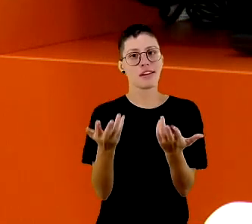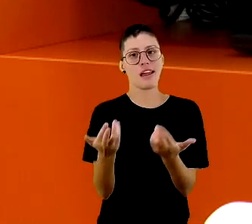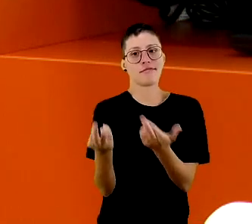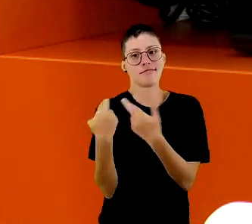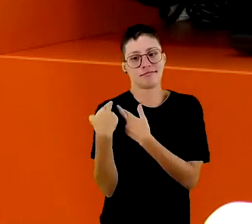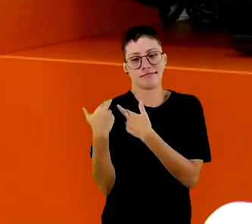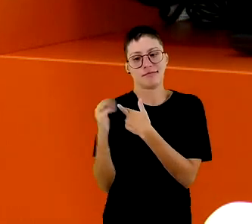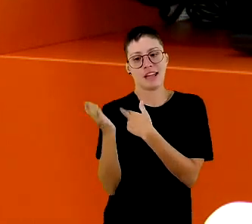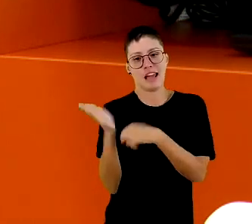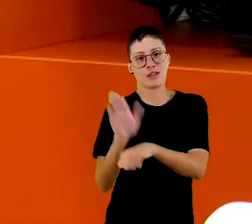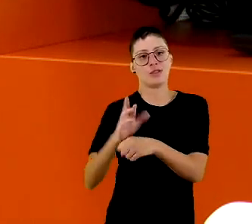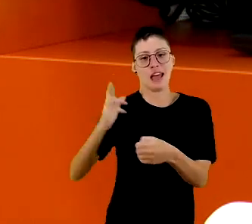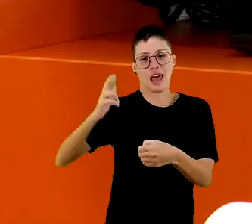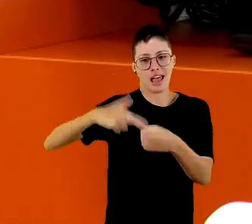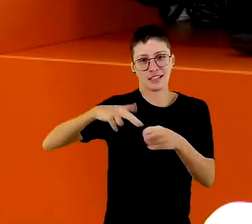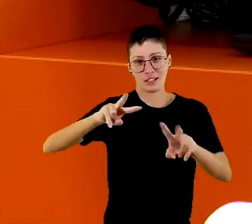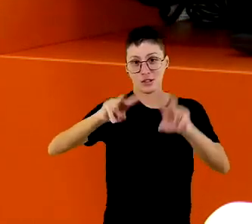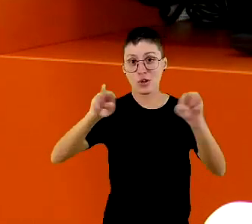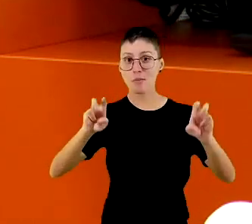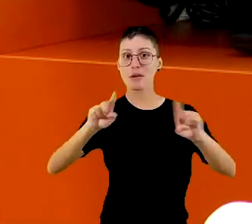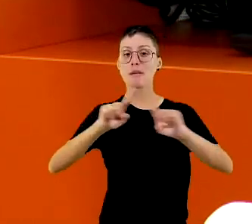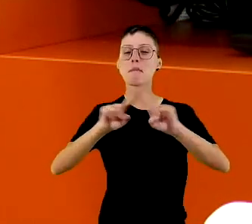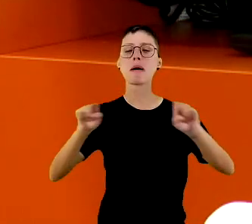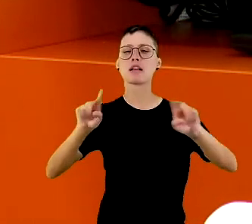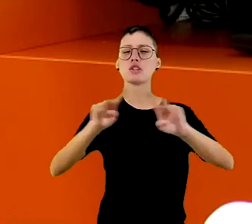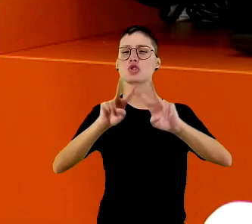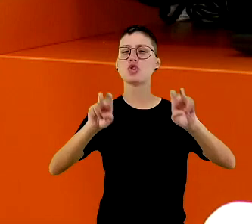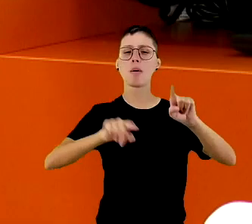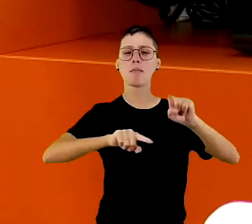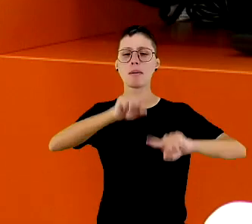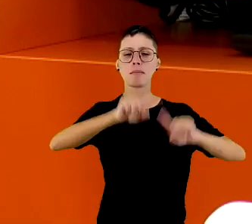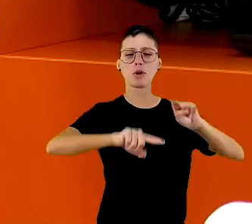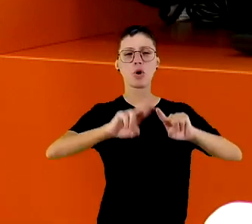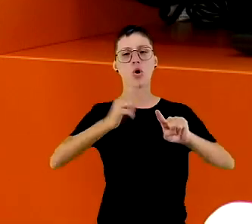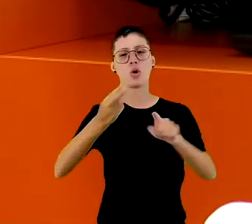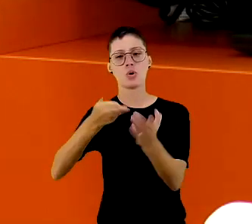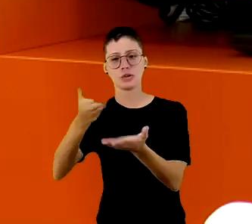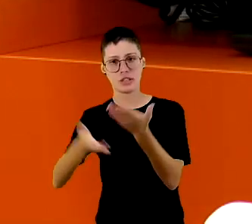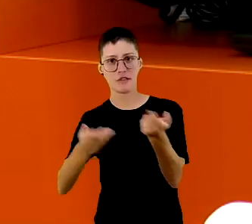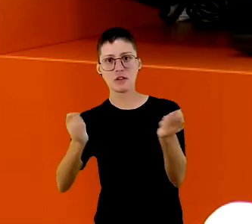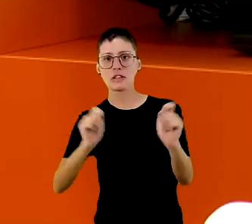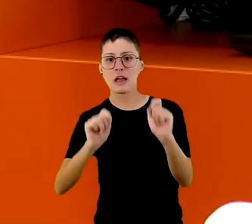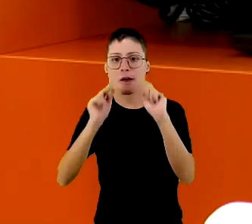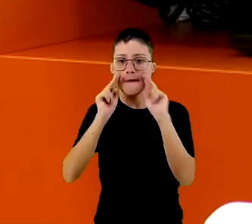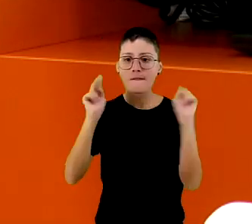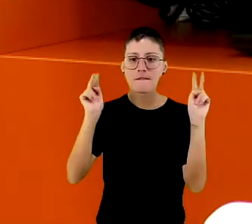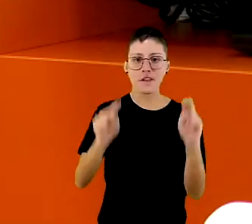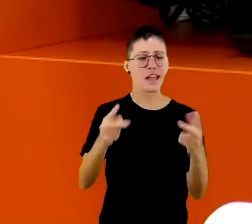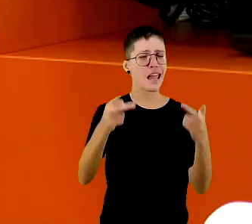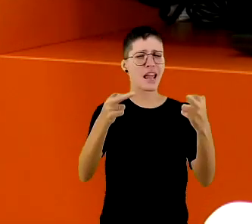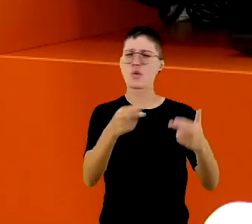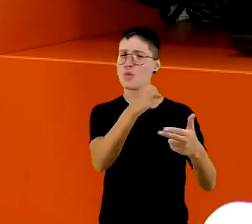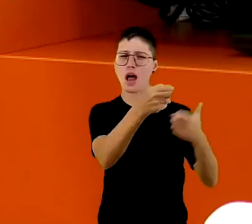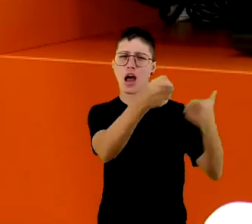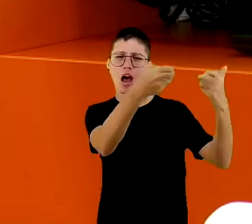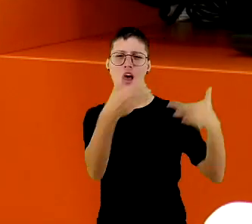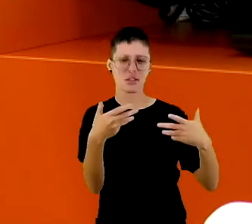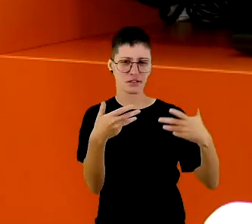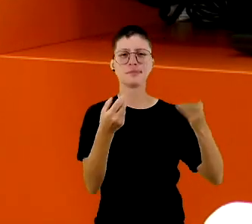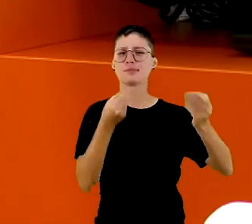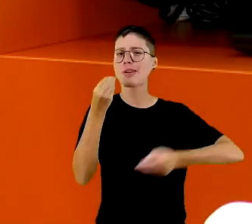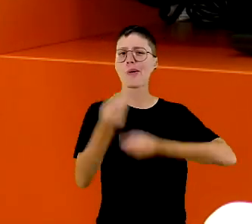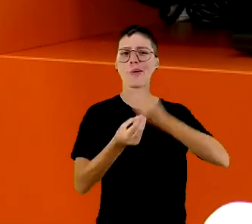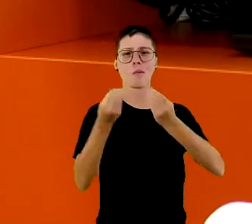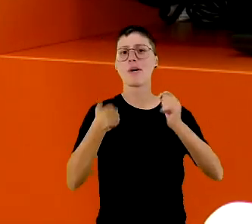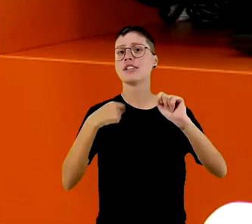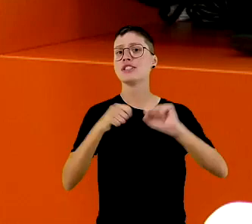ponto. Mas eu acho que em termos de produtos e serviços que a gente pode ver, exatamente o que o Rafa falou, como é que a gente faz da